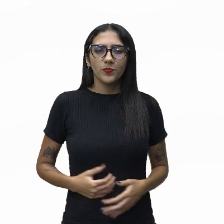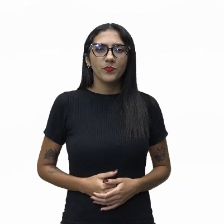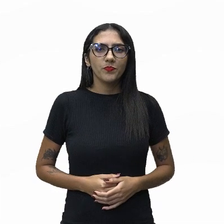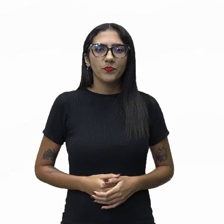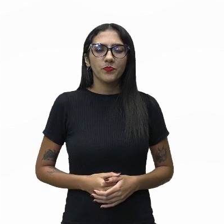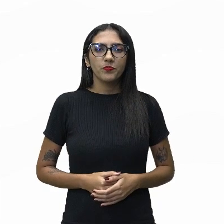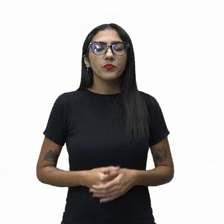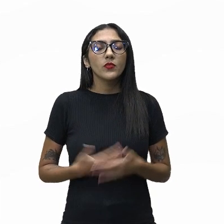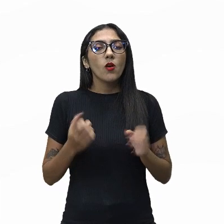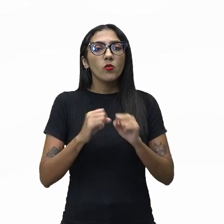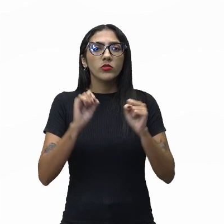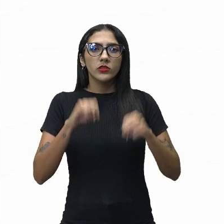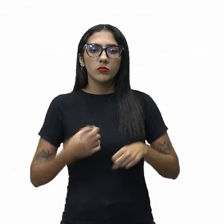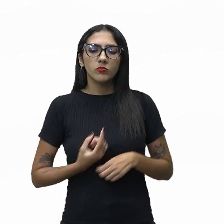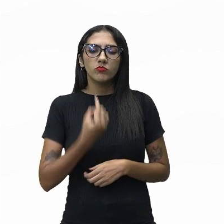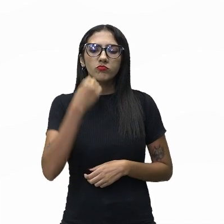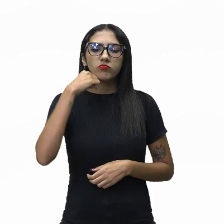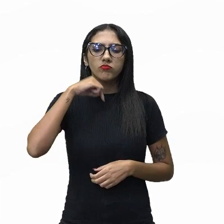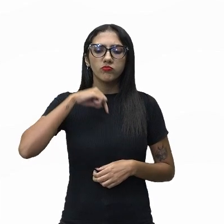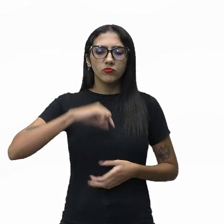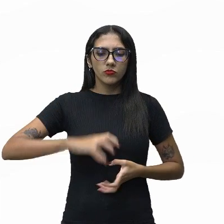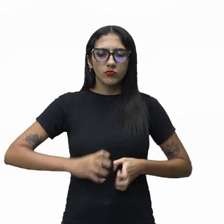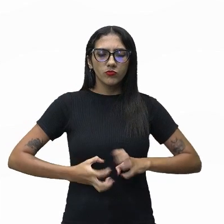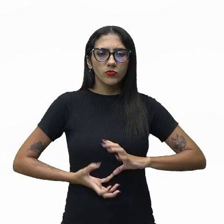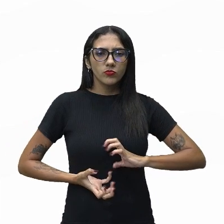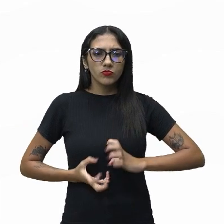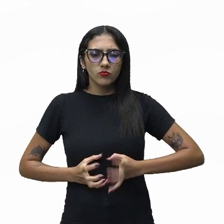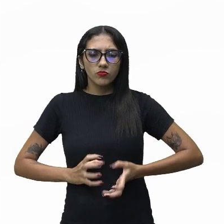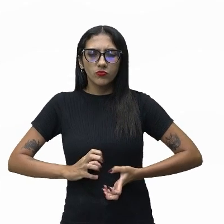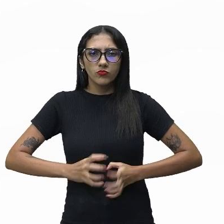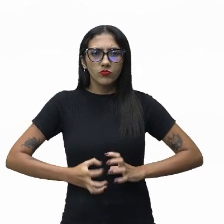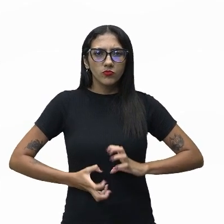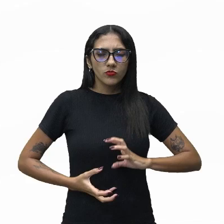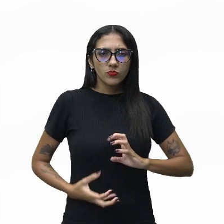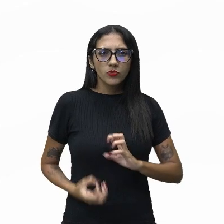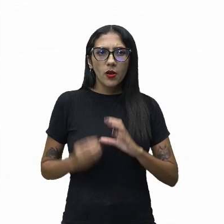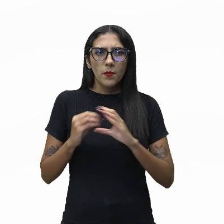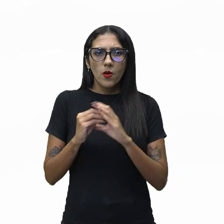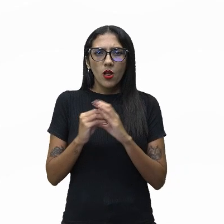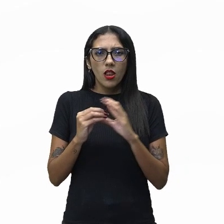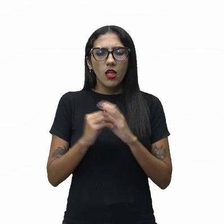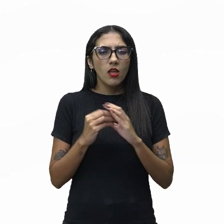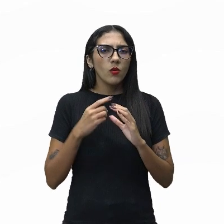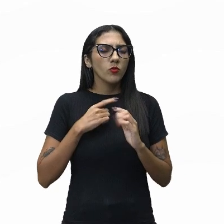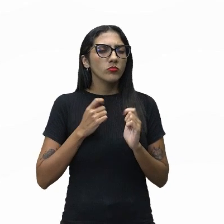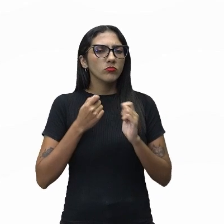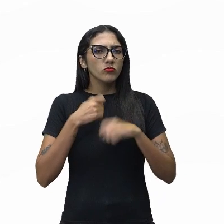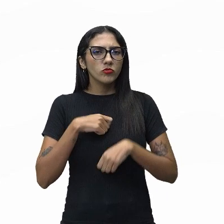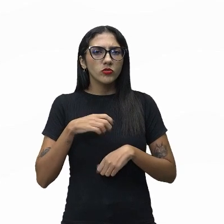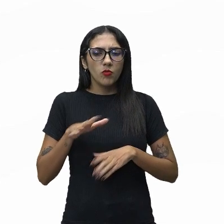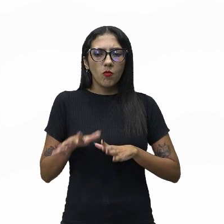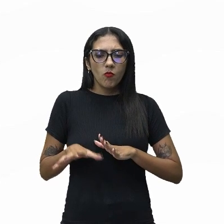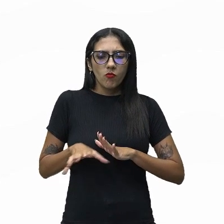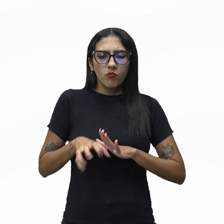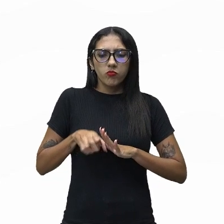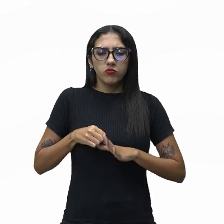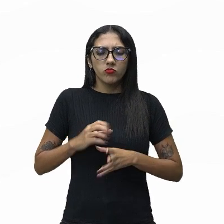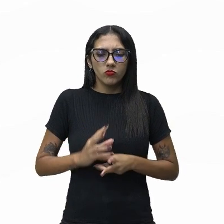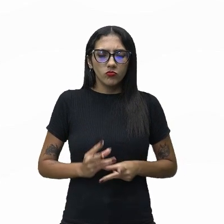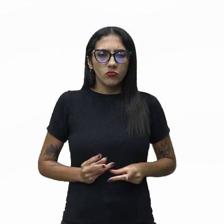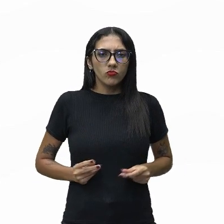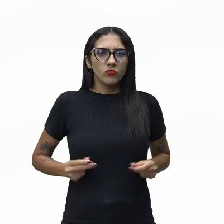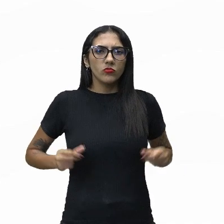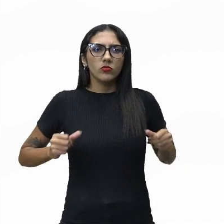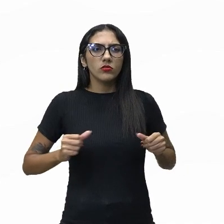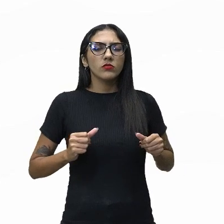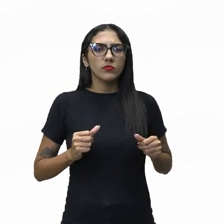digestório ele vai realizar ali a transformação dos nutrientes em moléculas que possam, né, ser absorvidas pelas